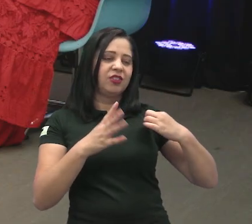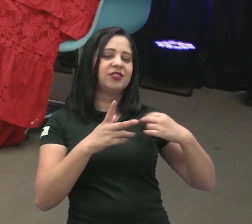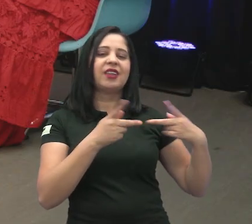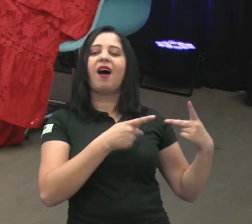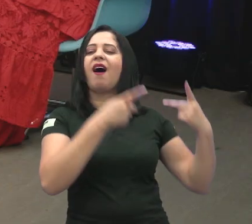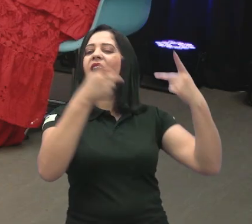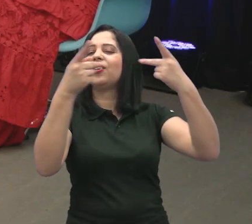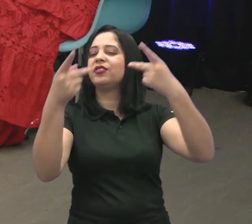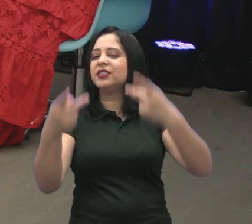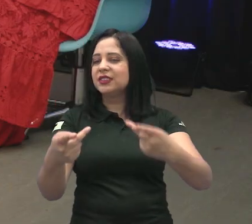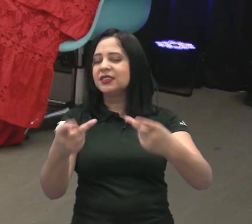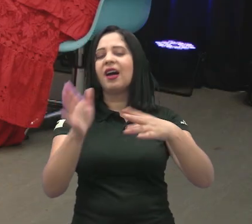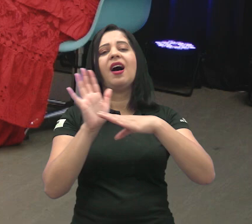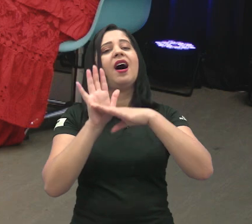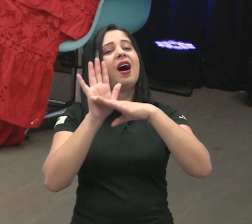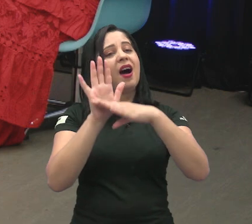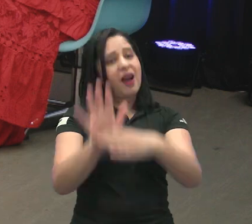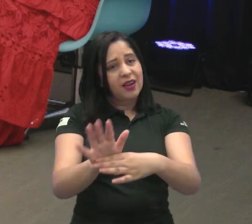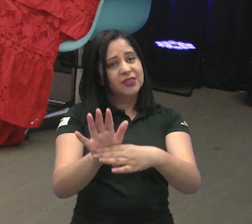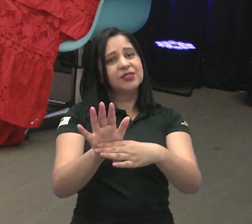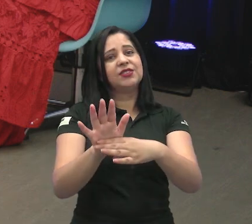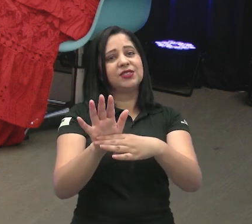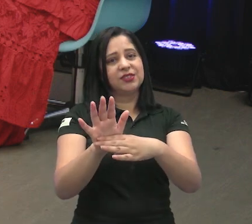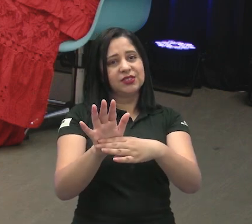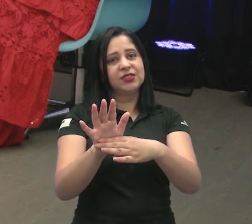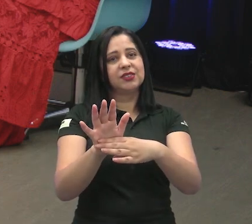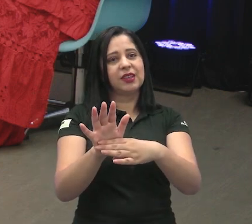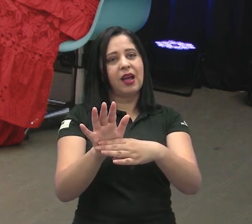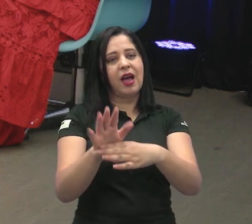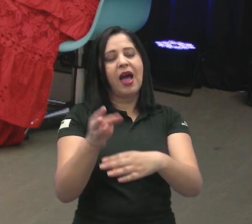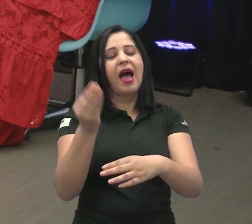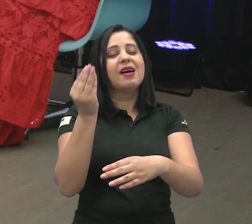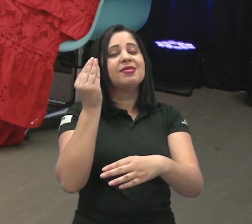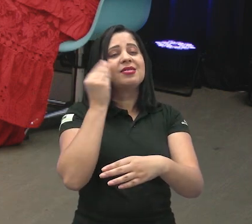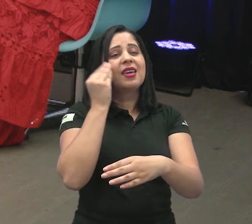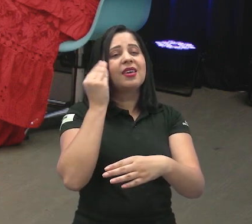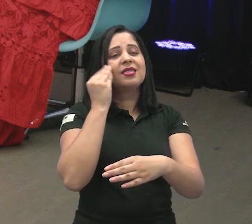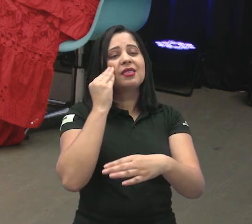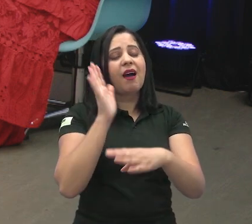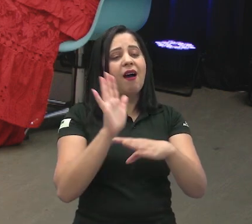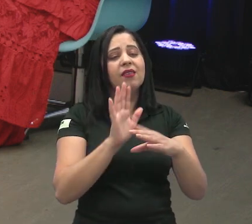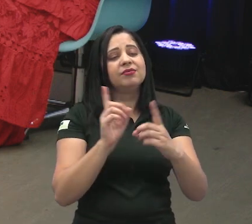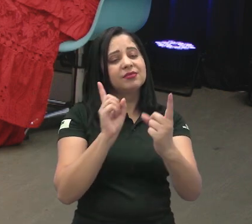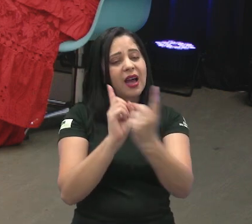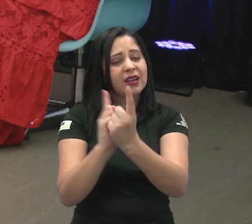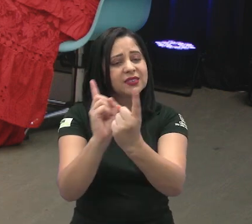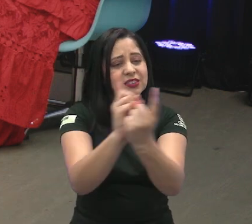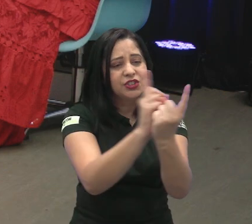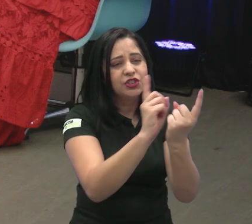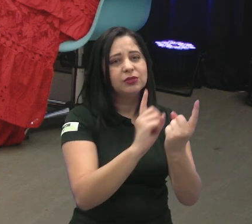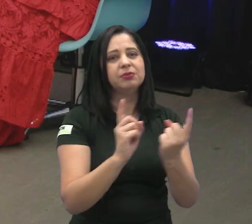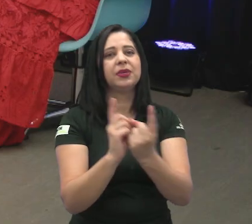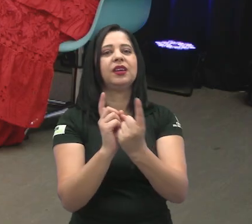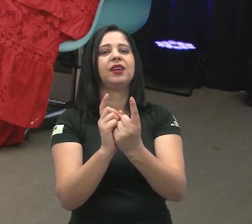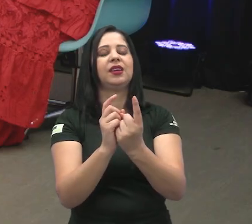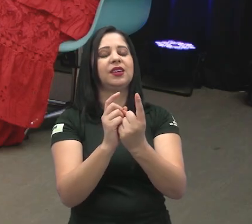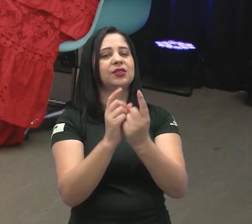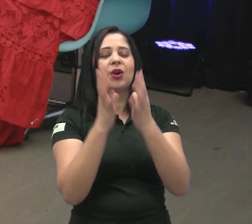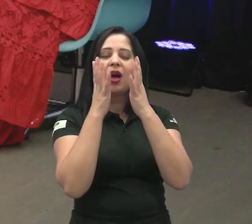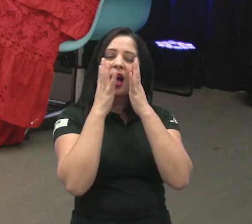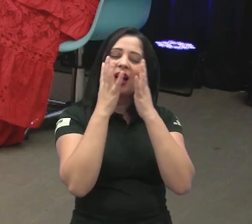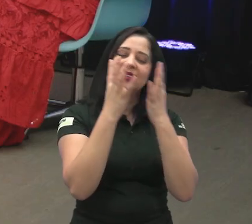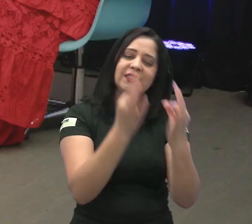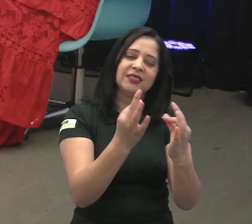Ser voluntário, né? Eu acho que doar o seu tempo, né? Tão precioso para atender quem precisa de ajuda, né? Dar atenção,